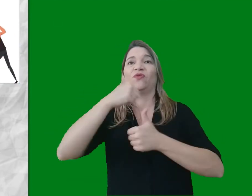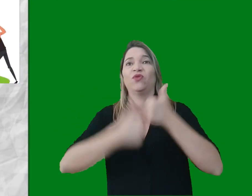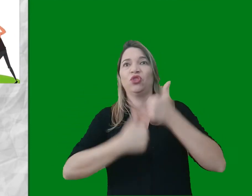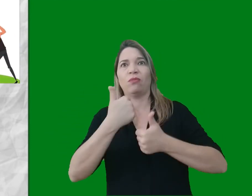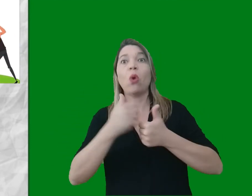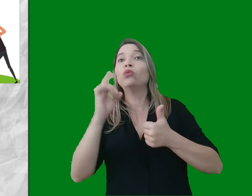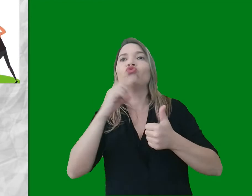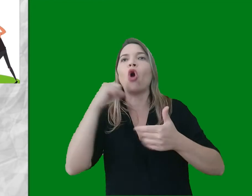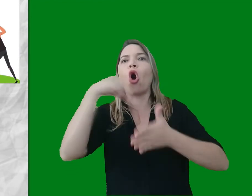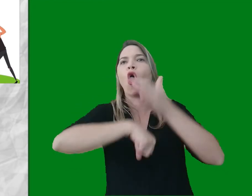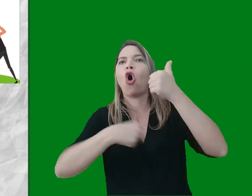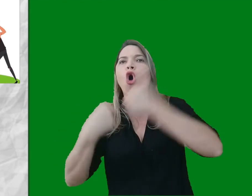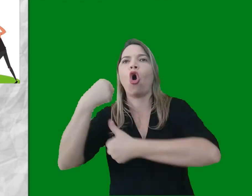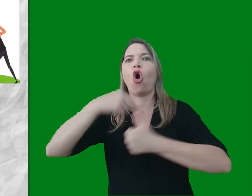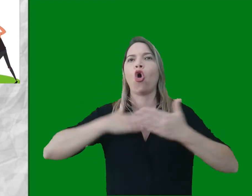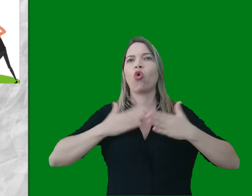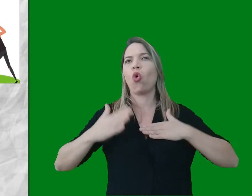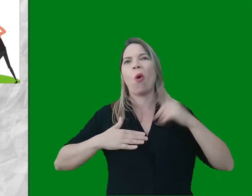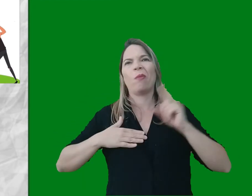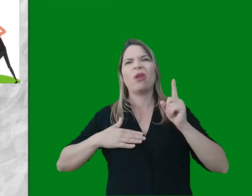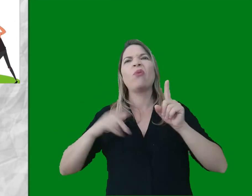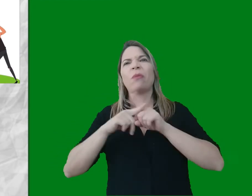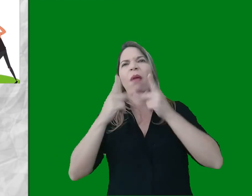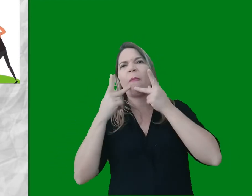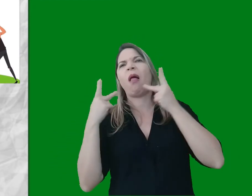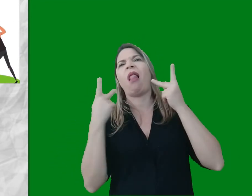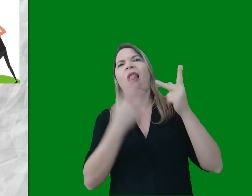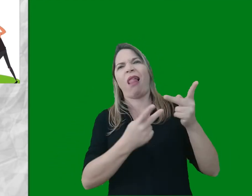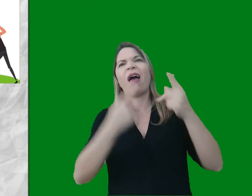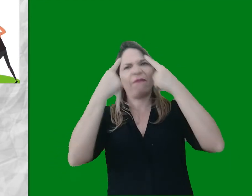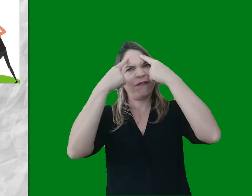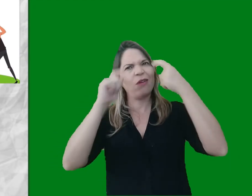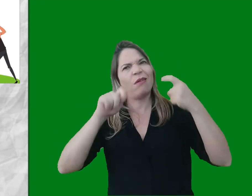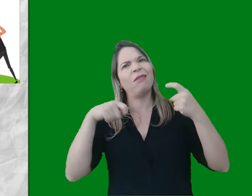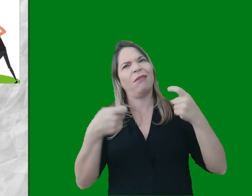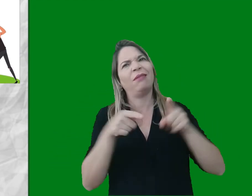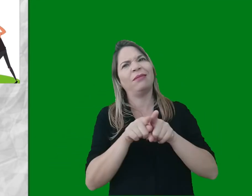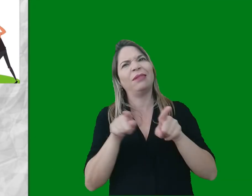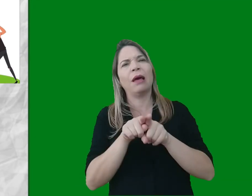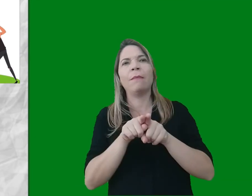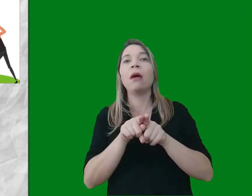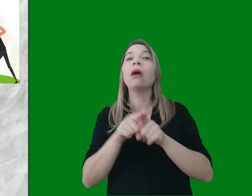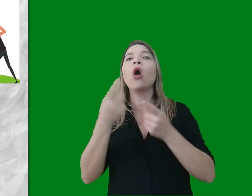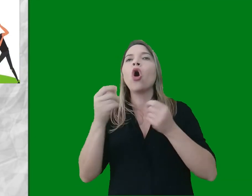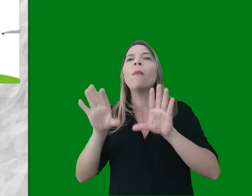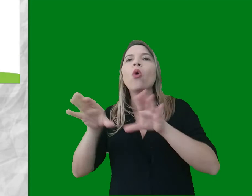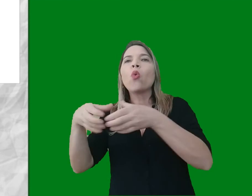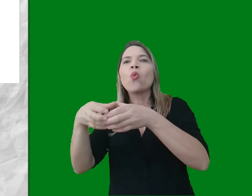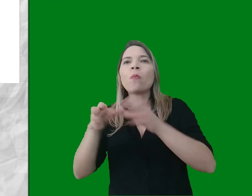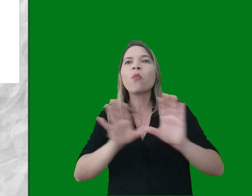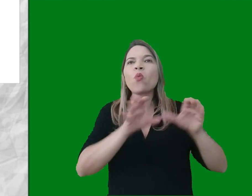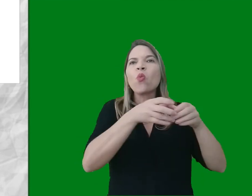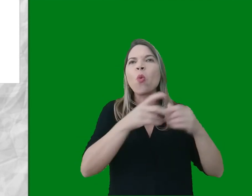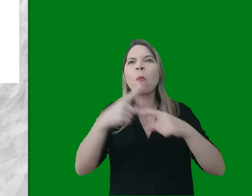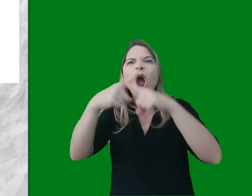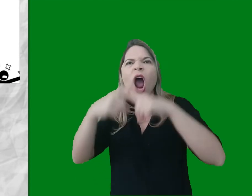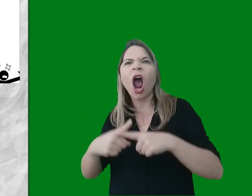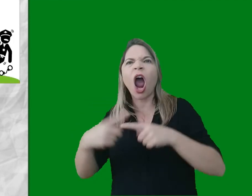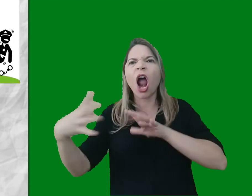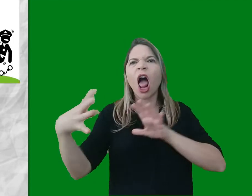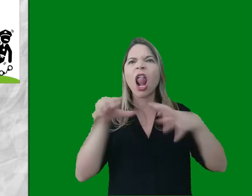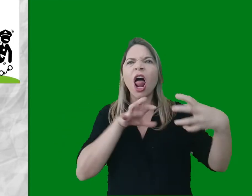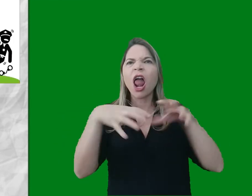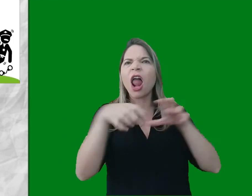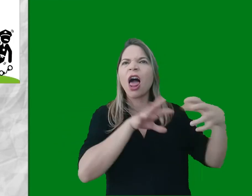violência física, mas também na violência simbólica. Assim, fatos como comportamento entre torcidas rivais, sejam elas organizadas ou